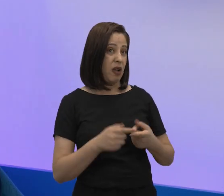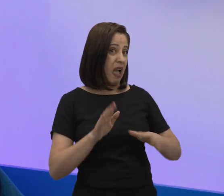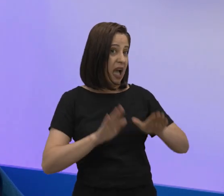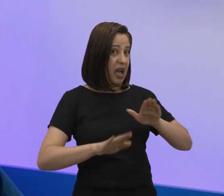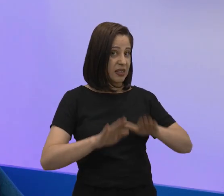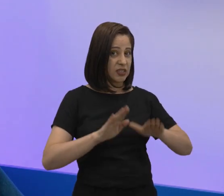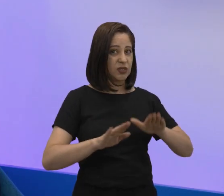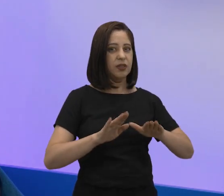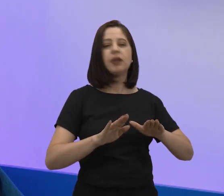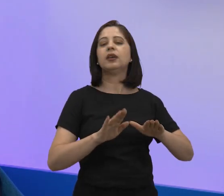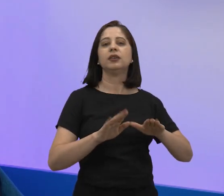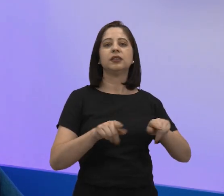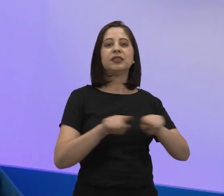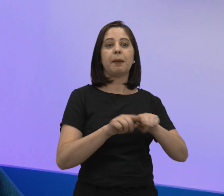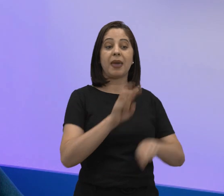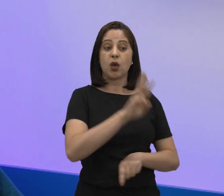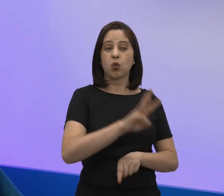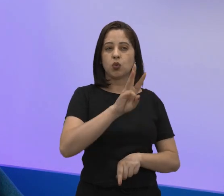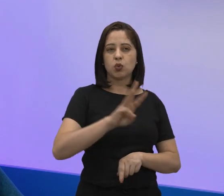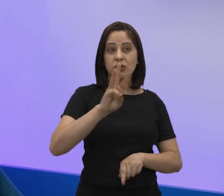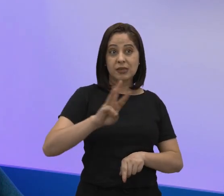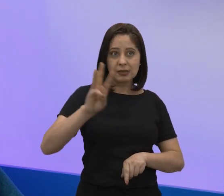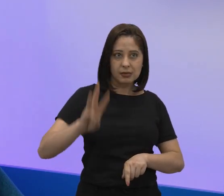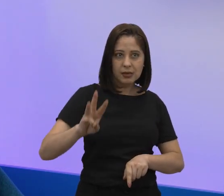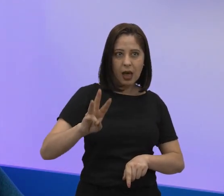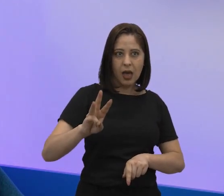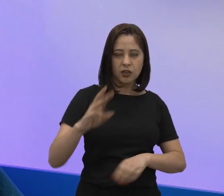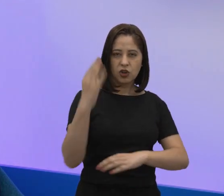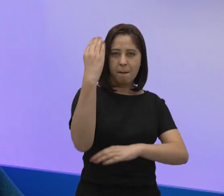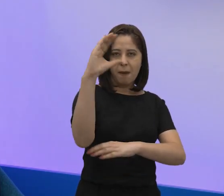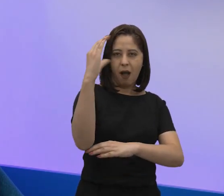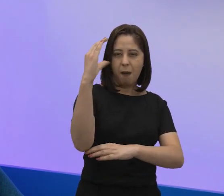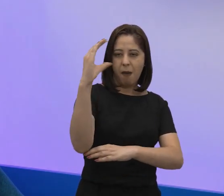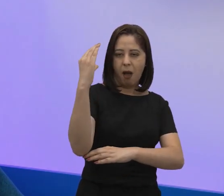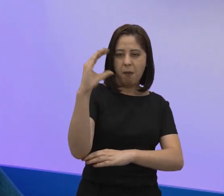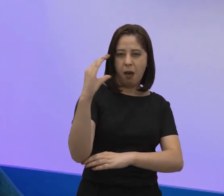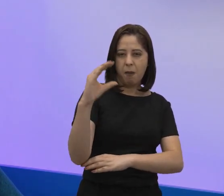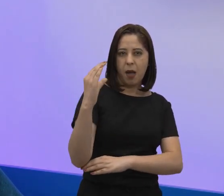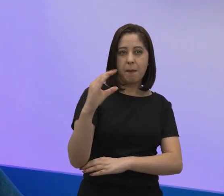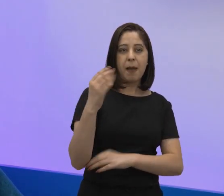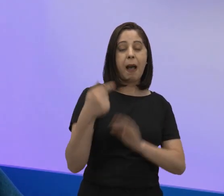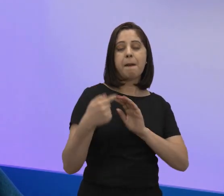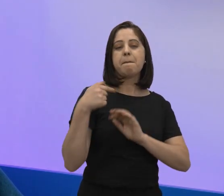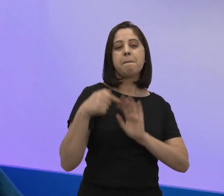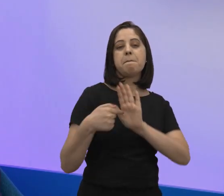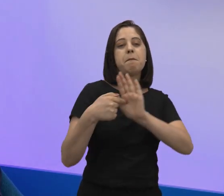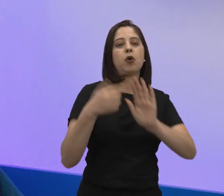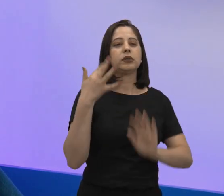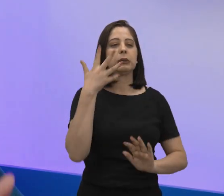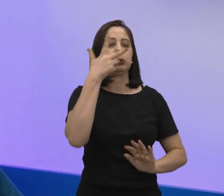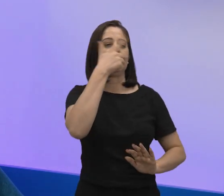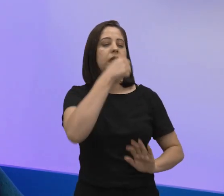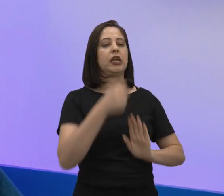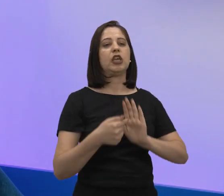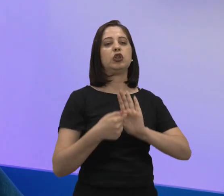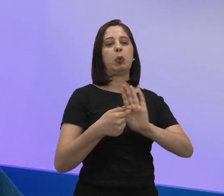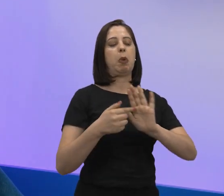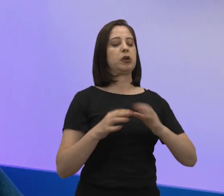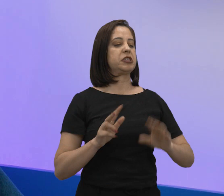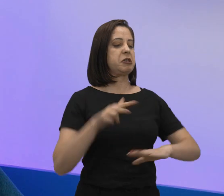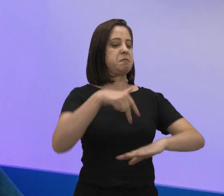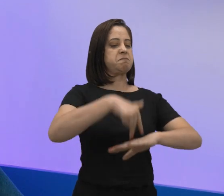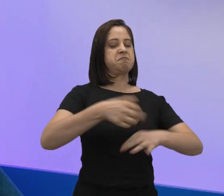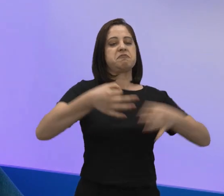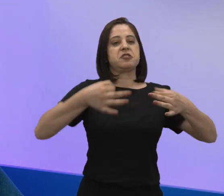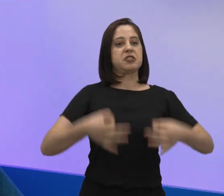muito provavelmente essas pessoas elas podem estar contaminadas por interesses políticos e econômicos. Então, buscar sempre os grandes veículos de